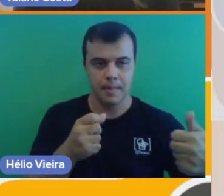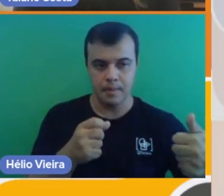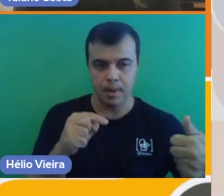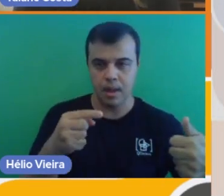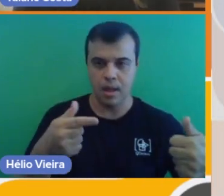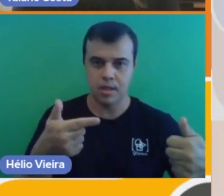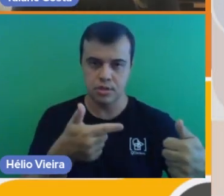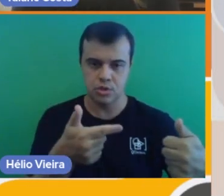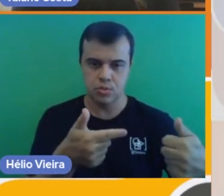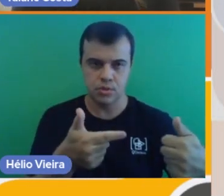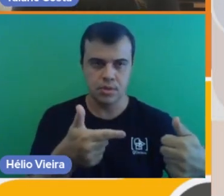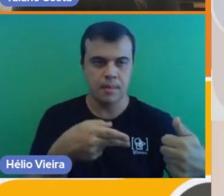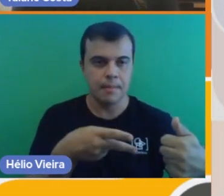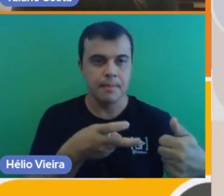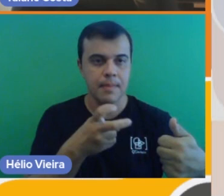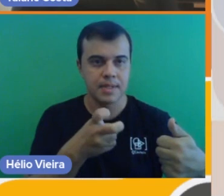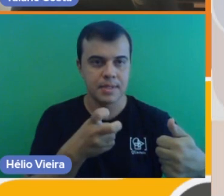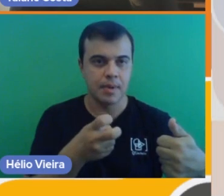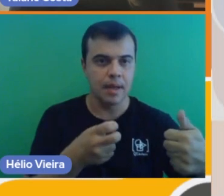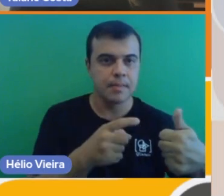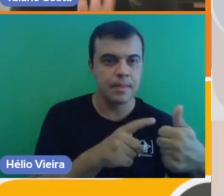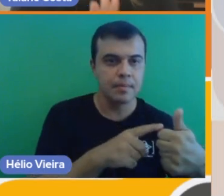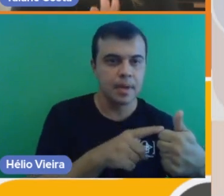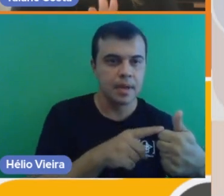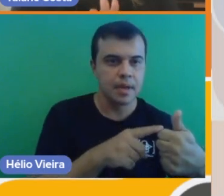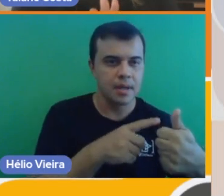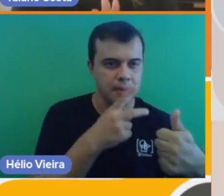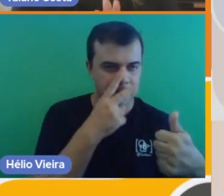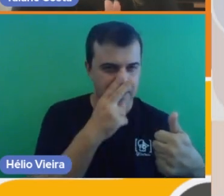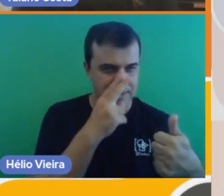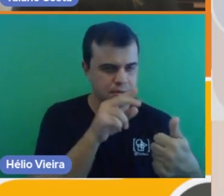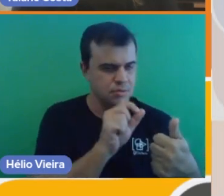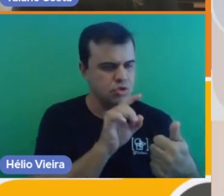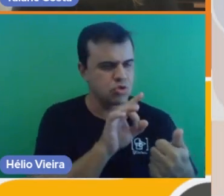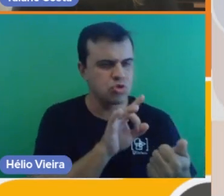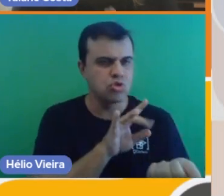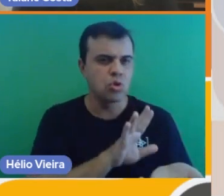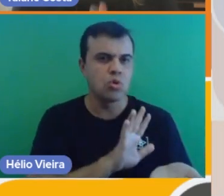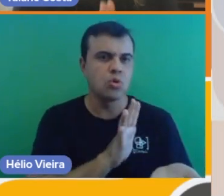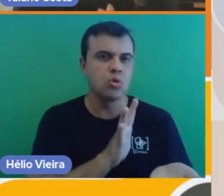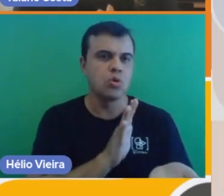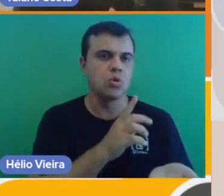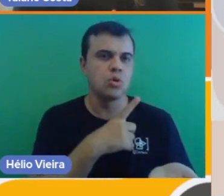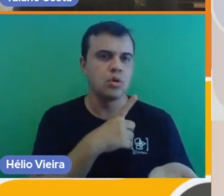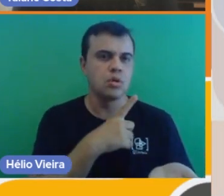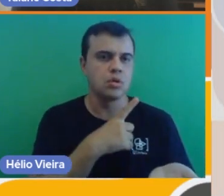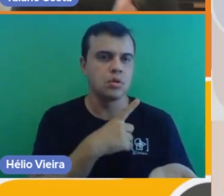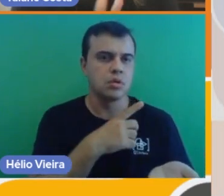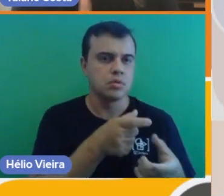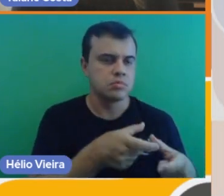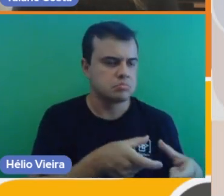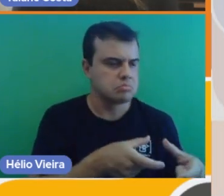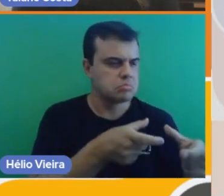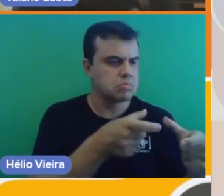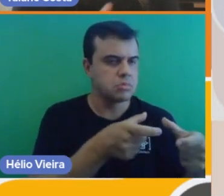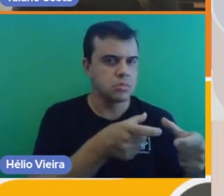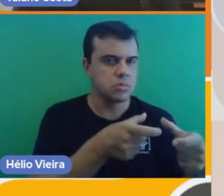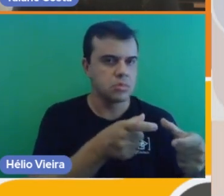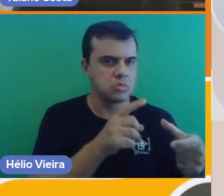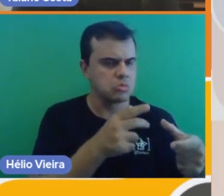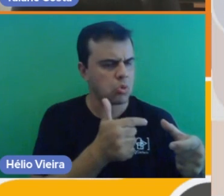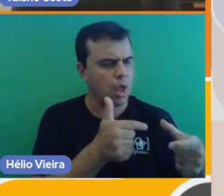a segunda foto. A primeira, a imagem parece apenas um cilindro, sem